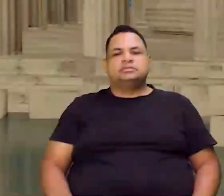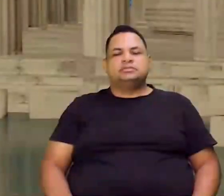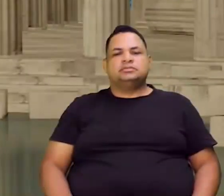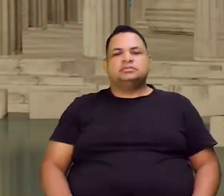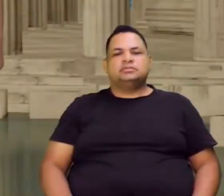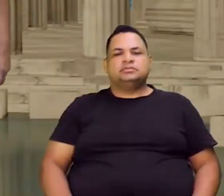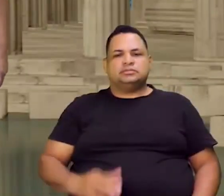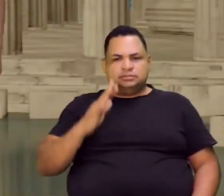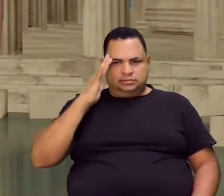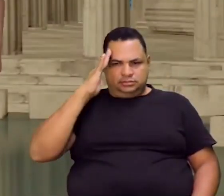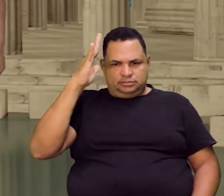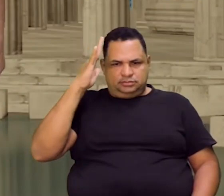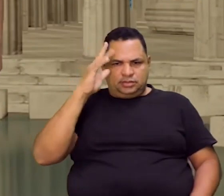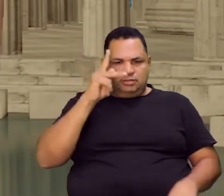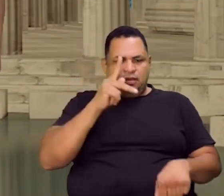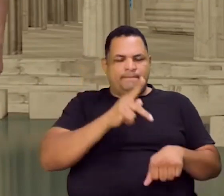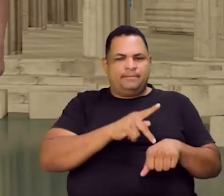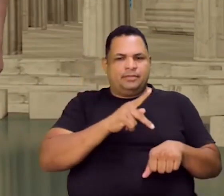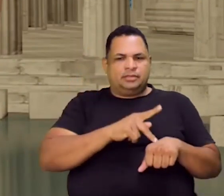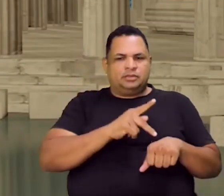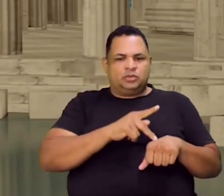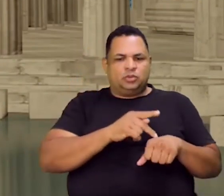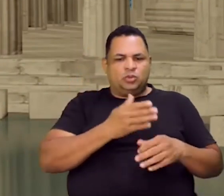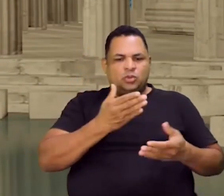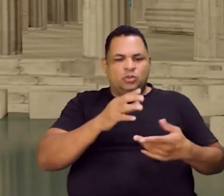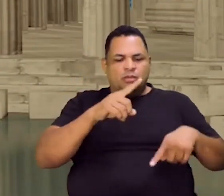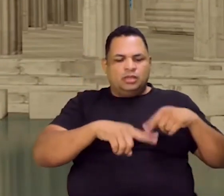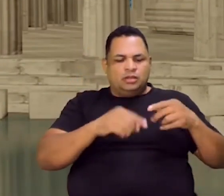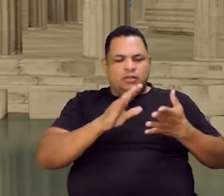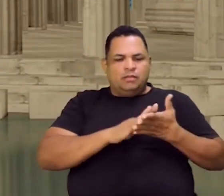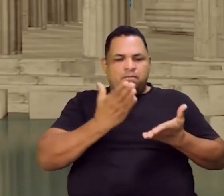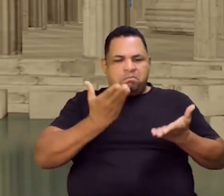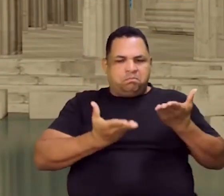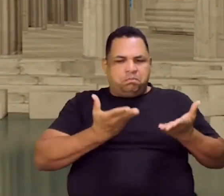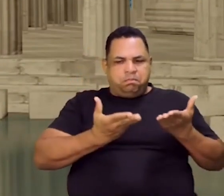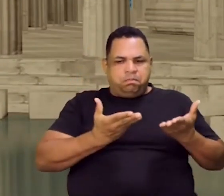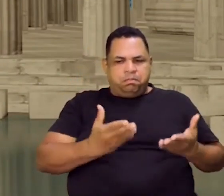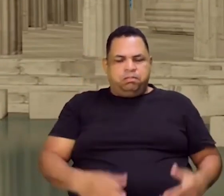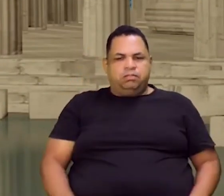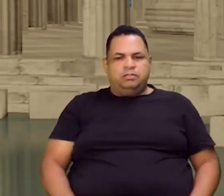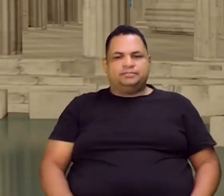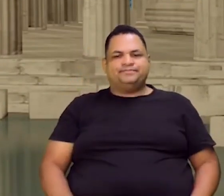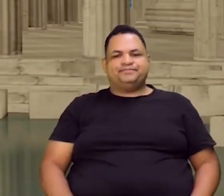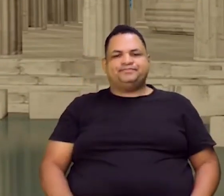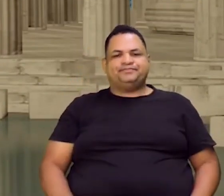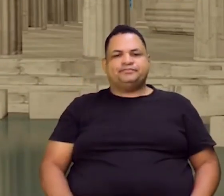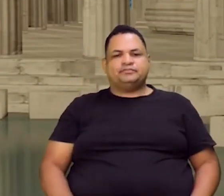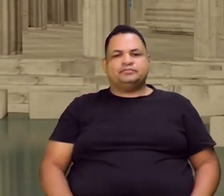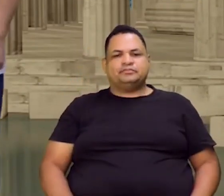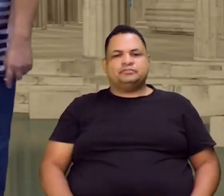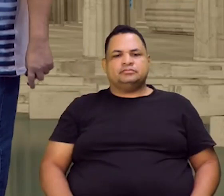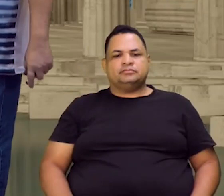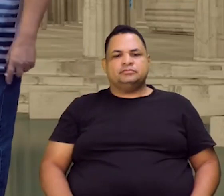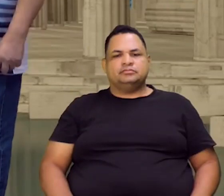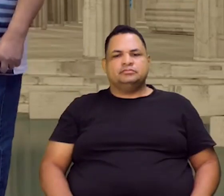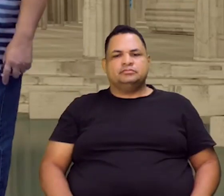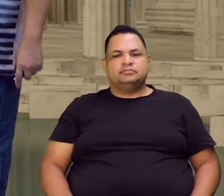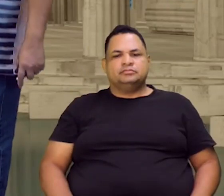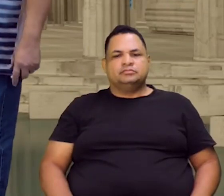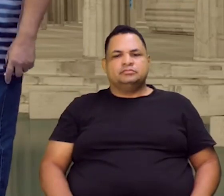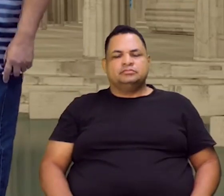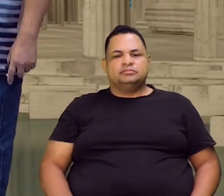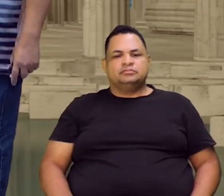Supostamente, imagine que é uma pedra, né? Corpos pesados, né? Não tem tanto peso, mas olha só.